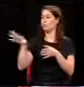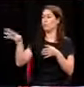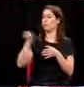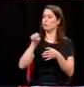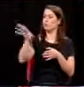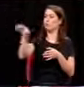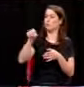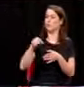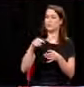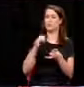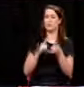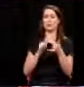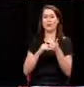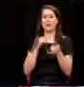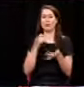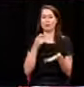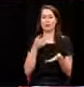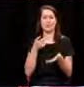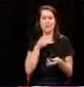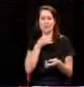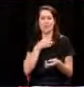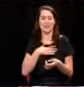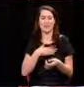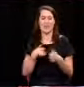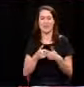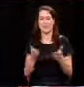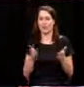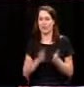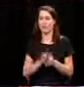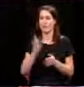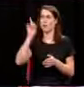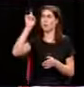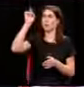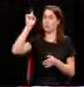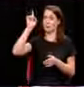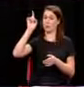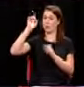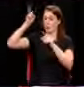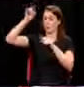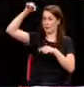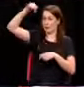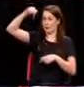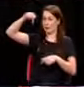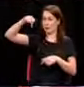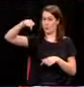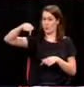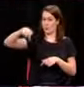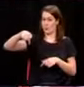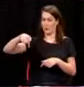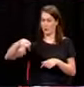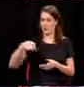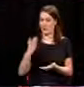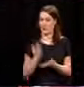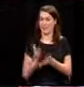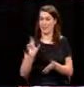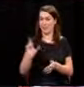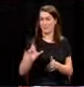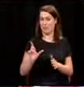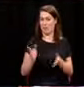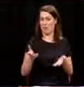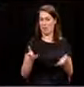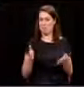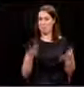Benfica, de norte a sul, de norte até cá abaixo, lógico, para nas estações. Será aproximadamente